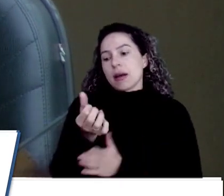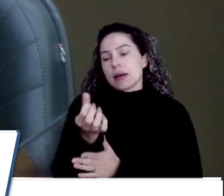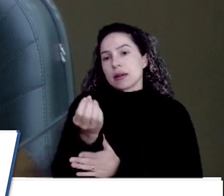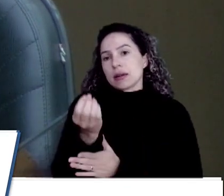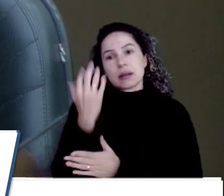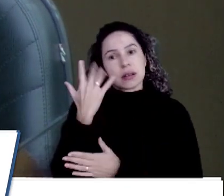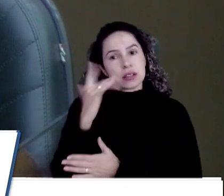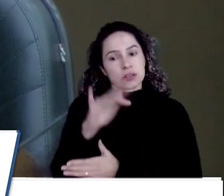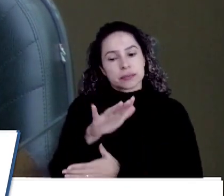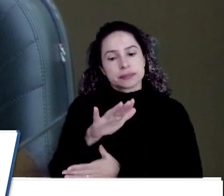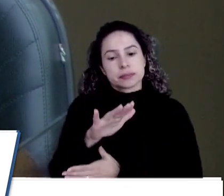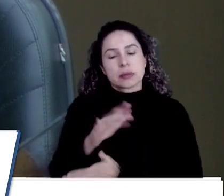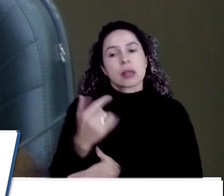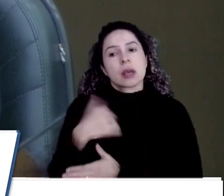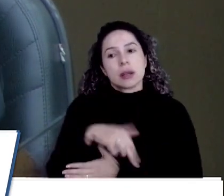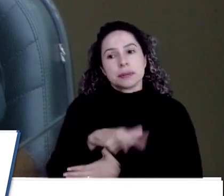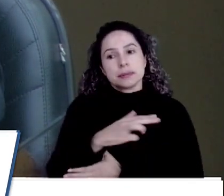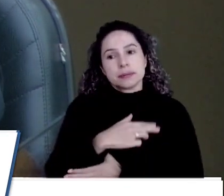gente